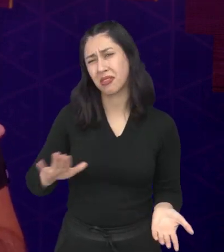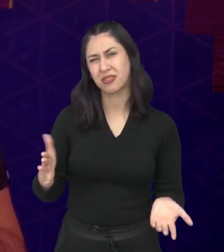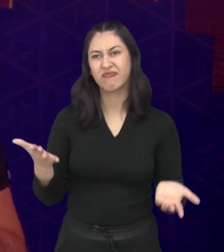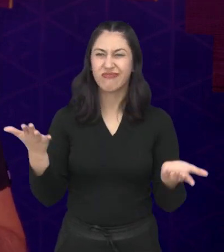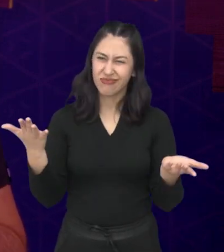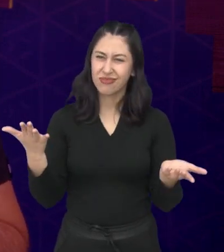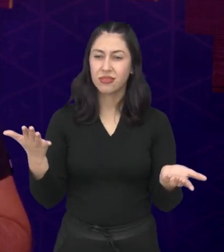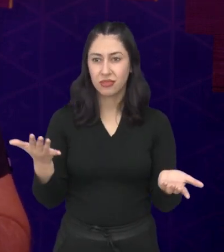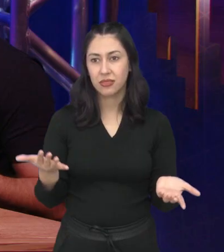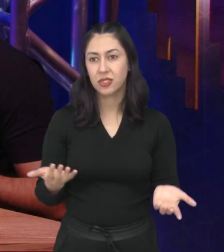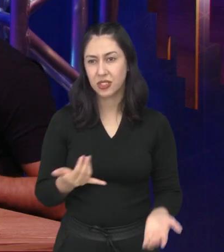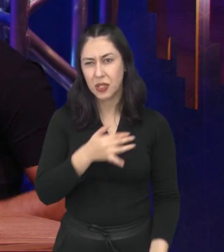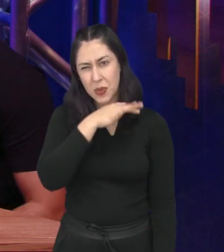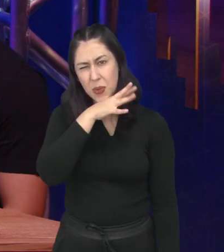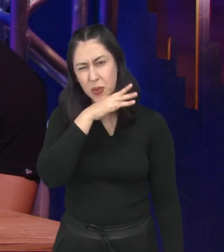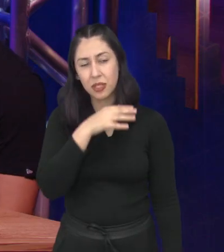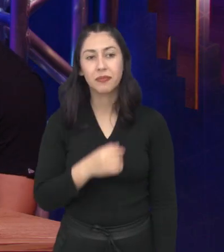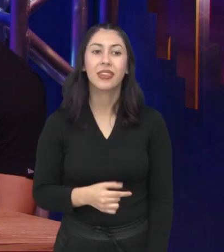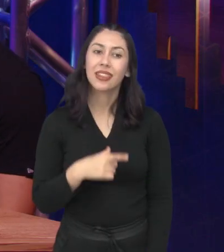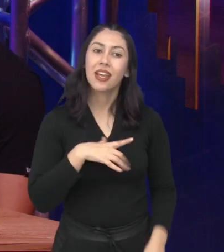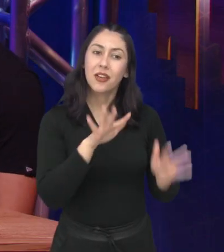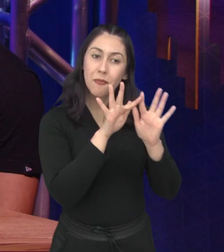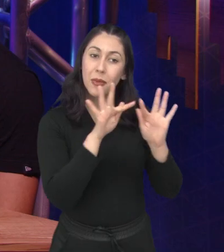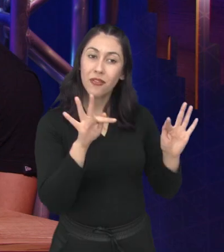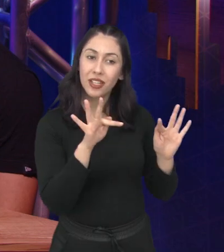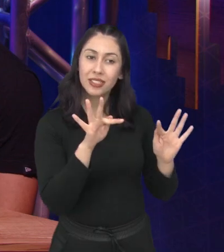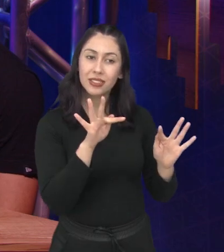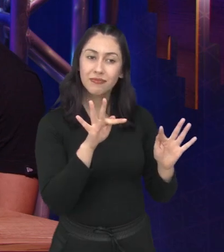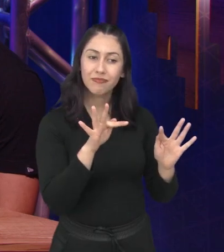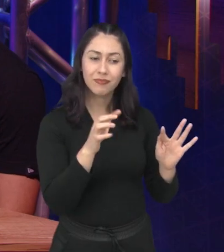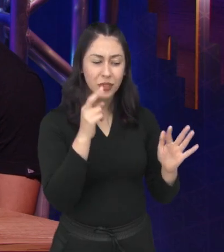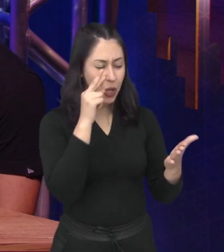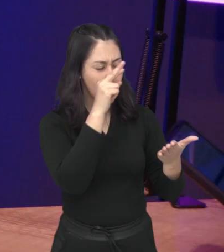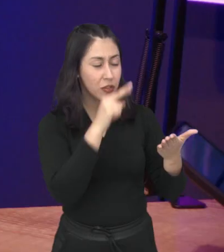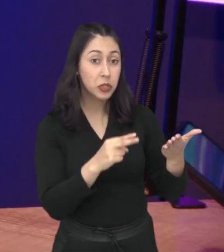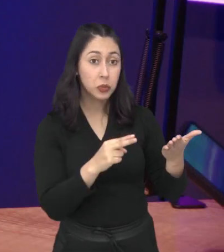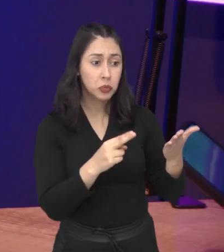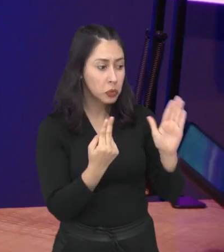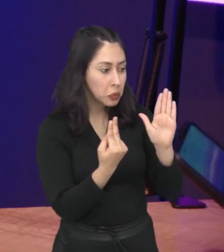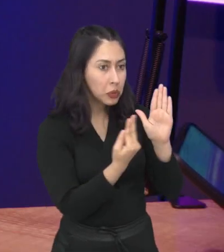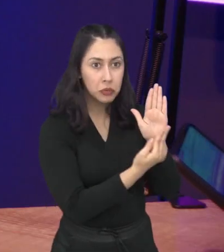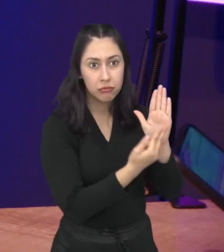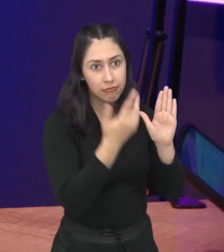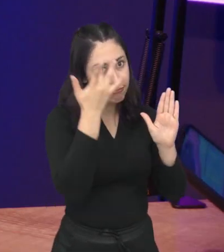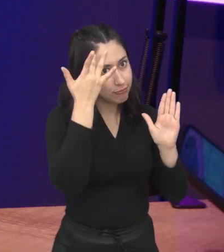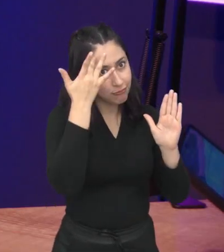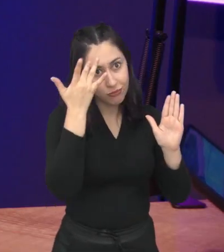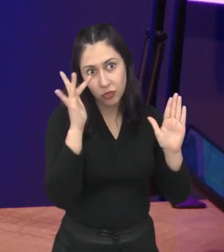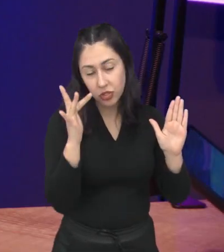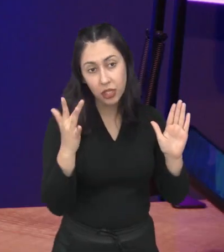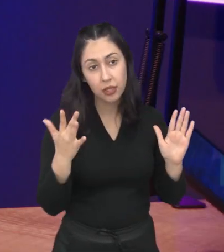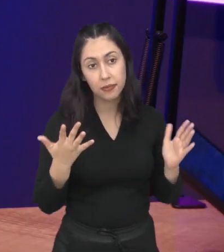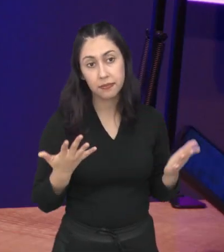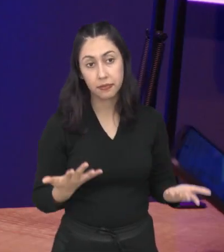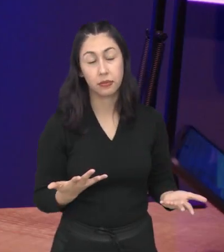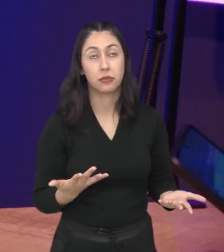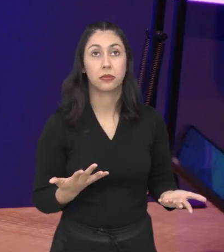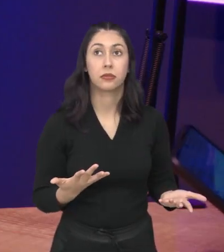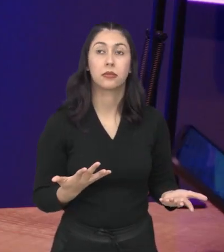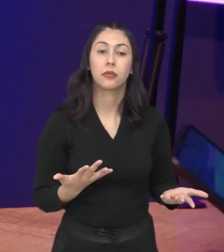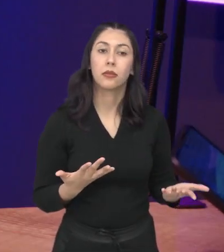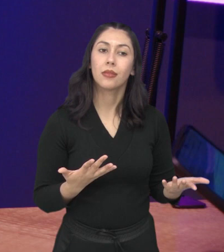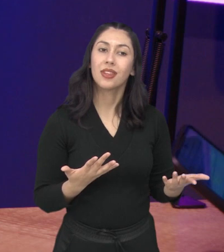não tá certo. Tem uma frase, Samu, que direto aparece pra mim. Eu não sei se tem algum autor porque geralmente não aparece. Mas